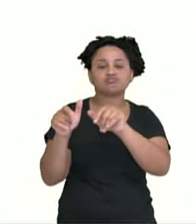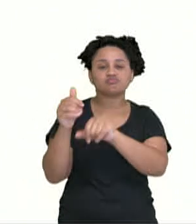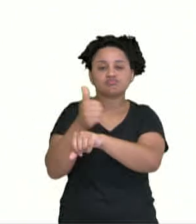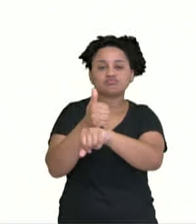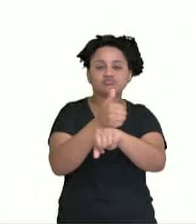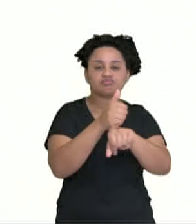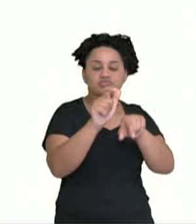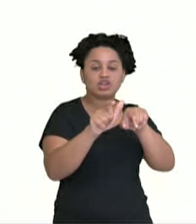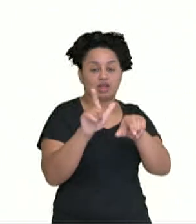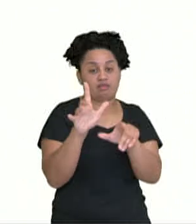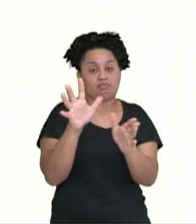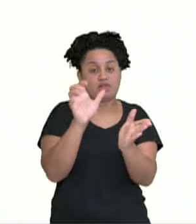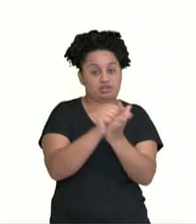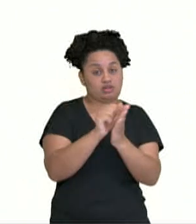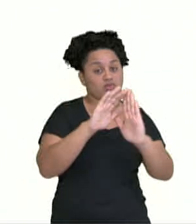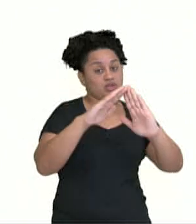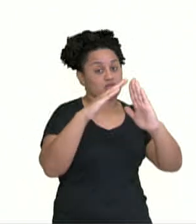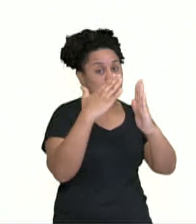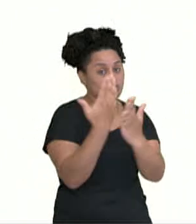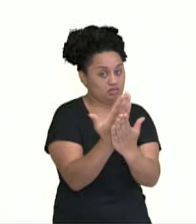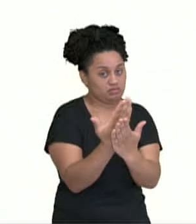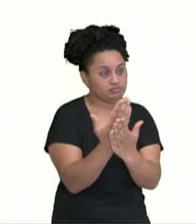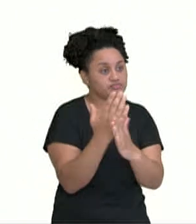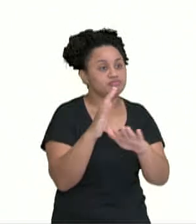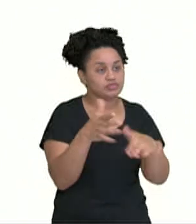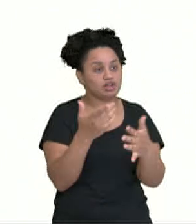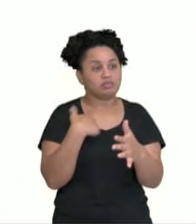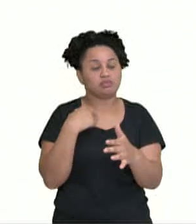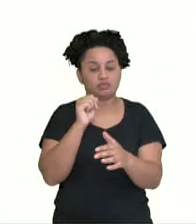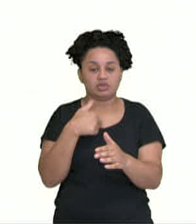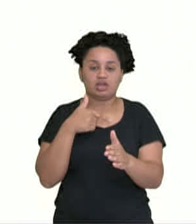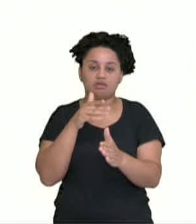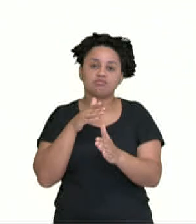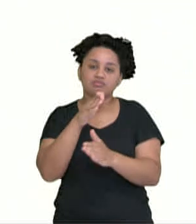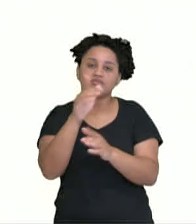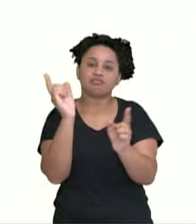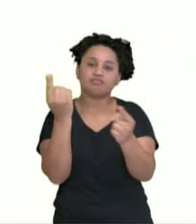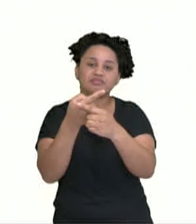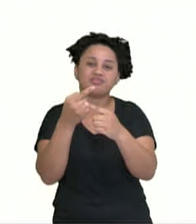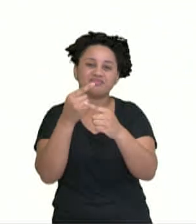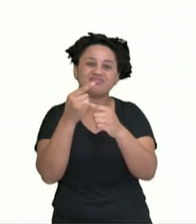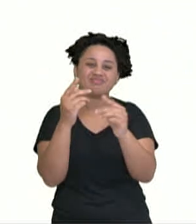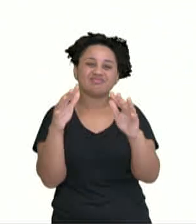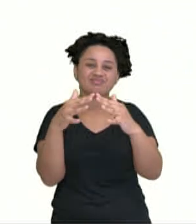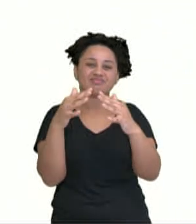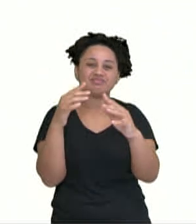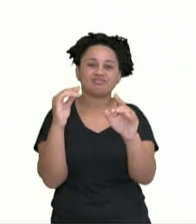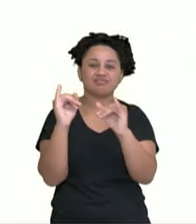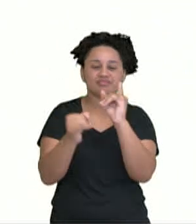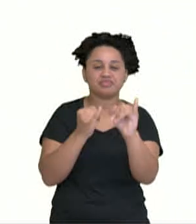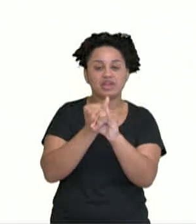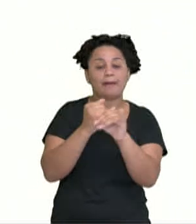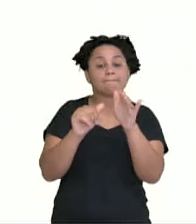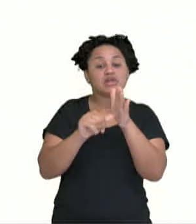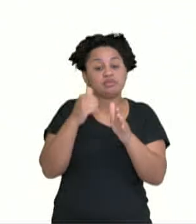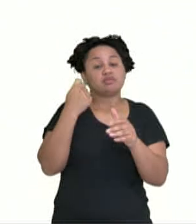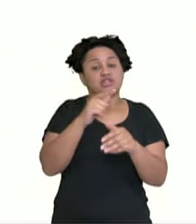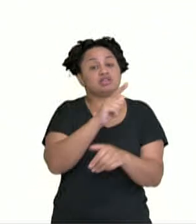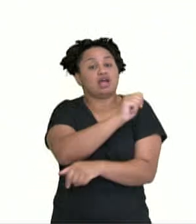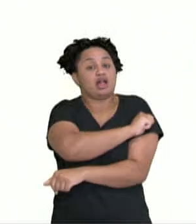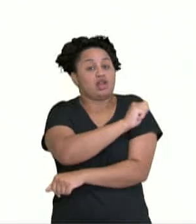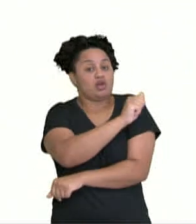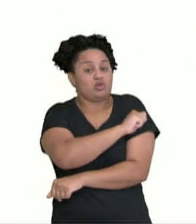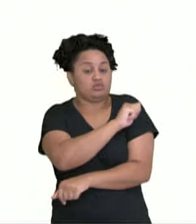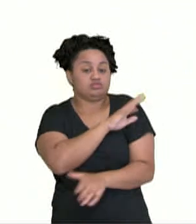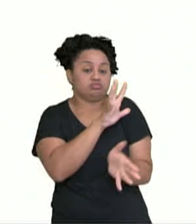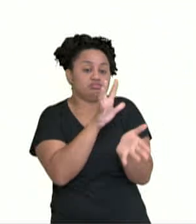estão matriculados em escola. Então, para participar dessas ligas, primeiro, o jogador ele tem que ser um estudante